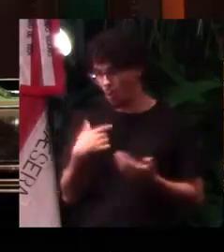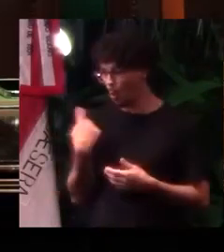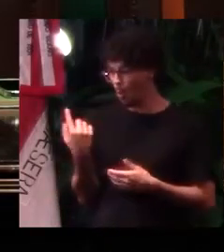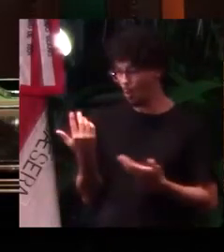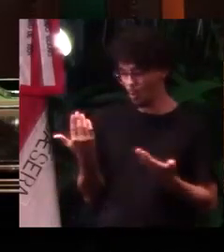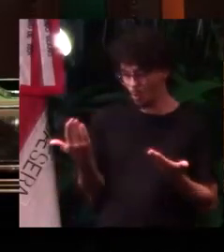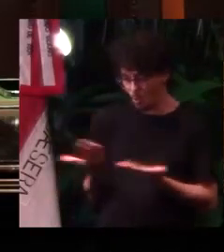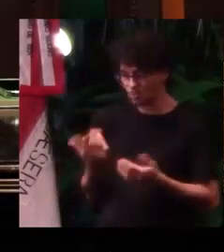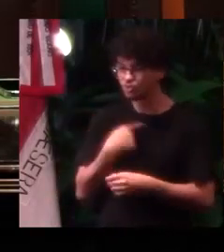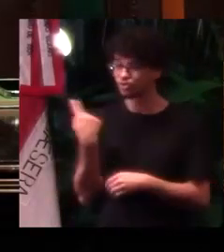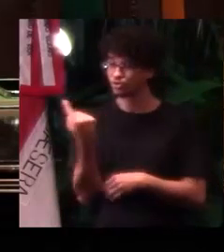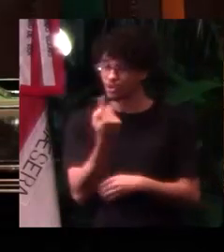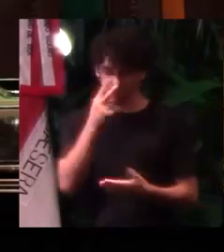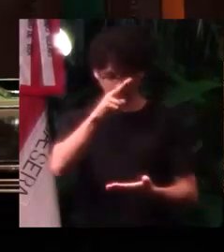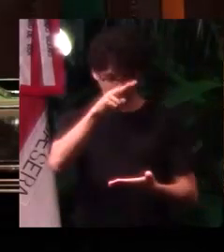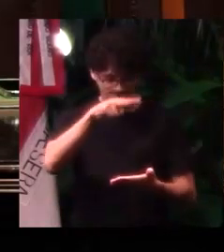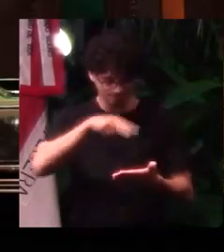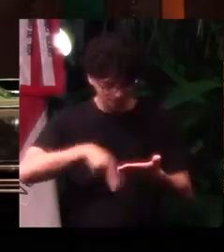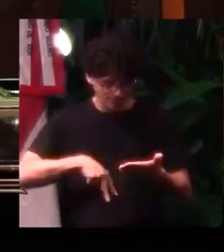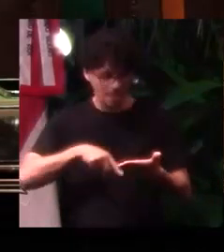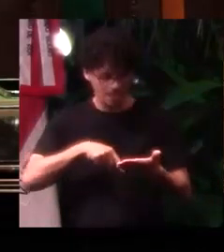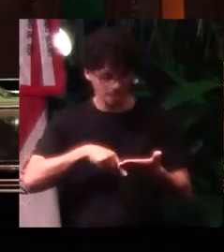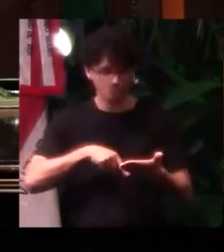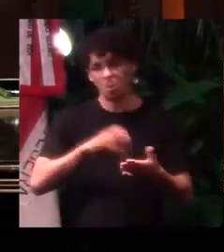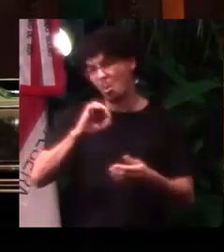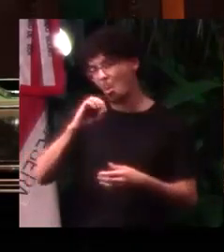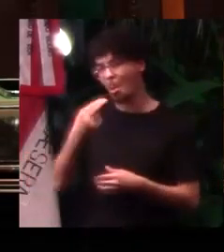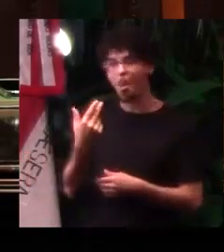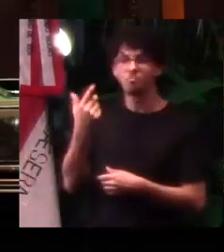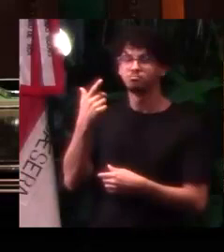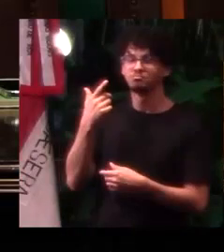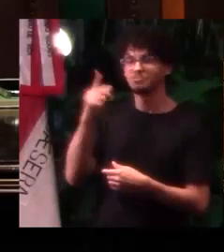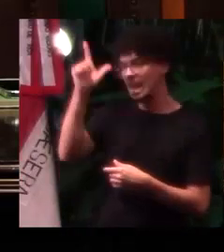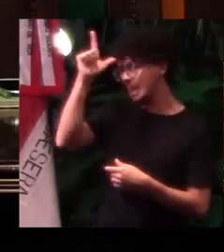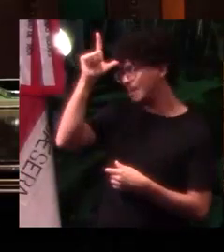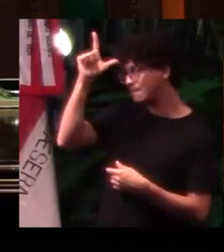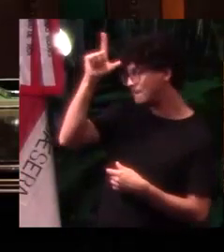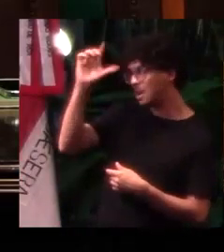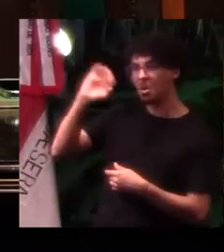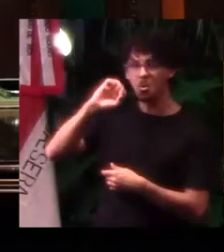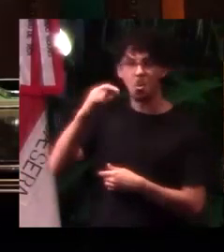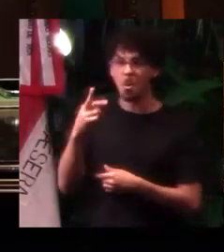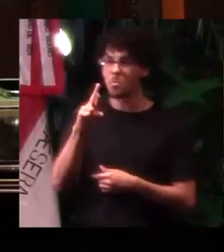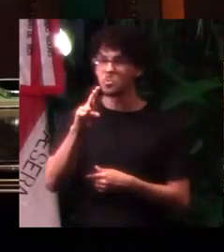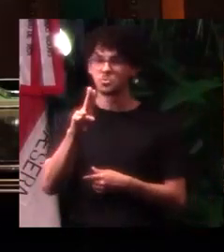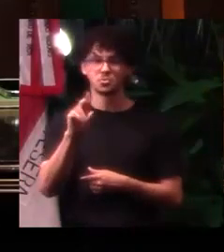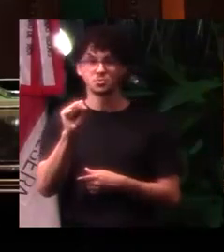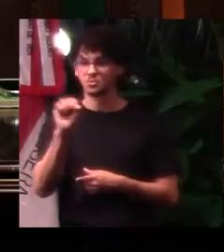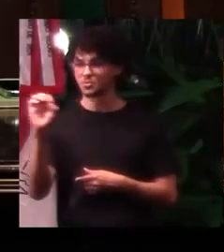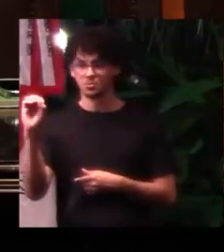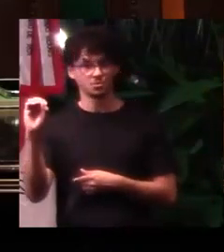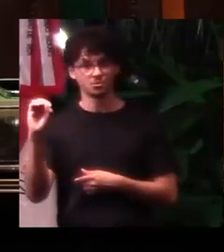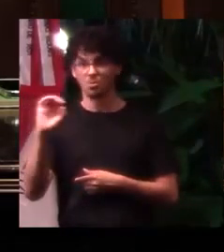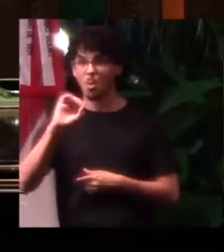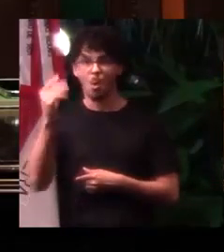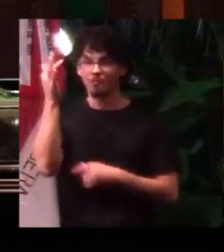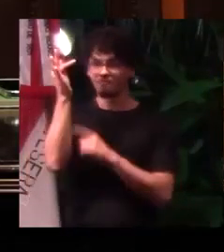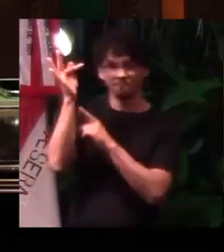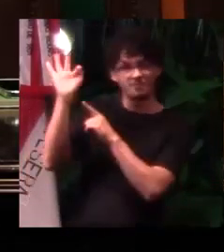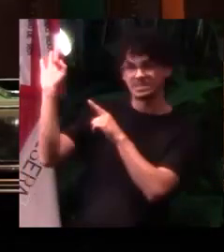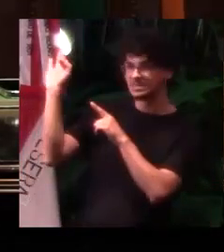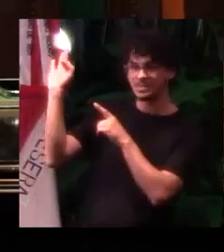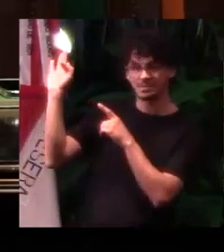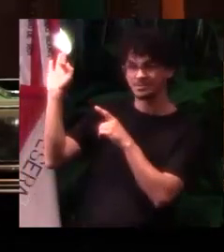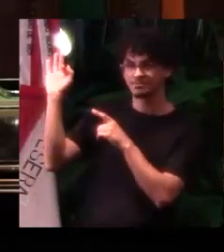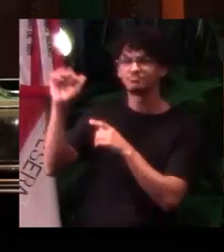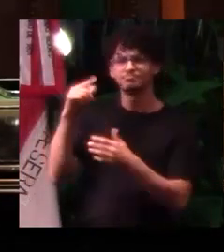hoje, né, ou um alemão, ou um russo, ou um francês lendo o hoje, vai ter essa